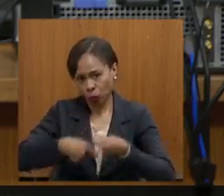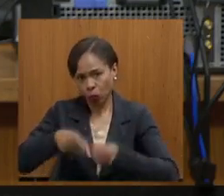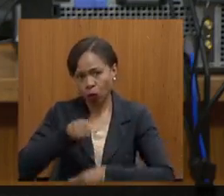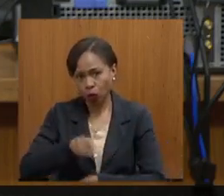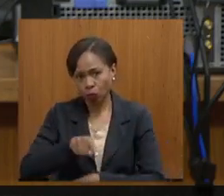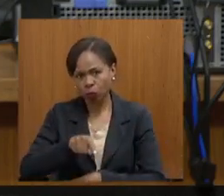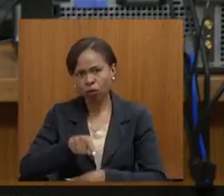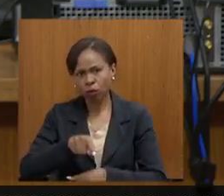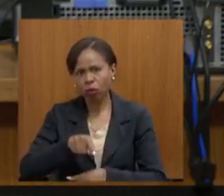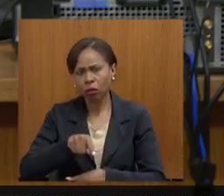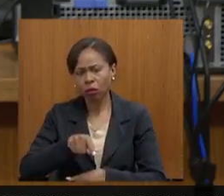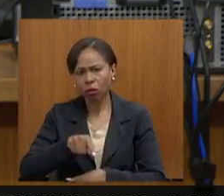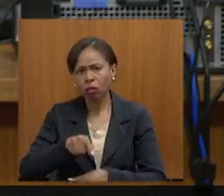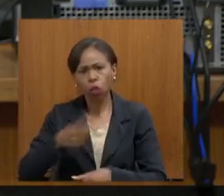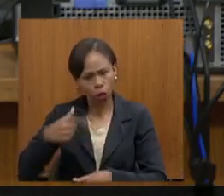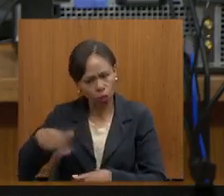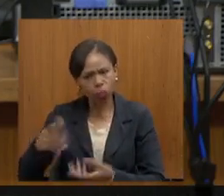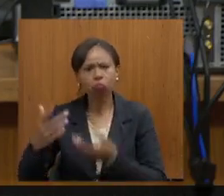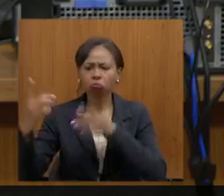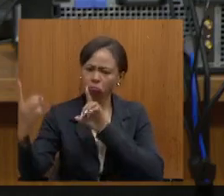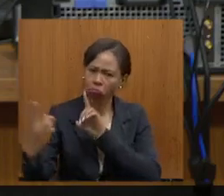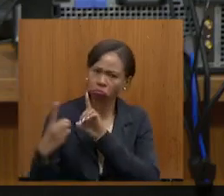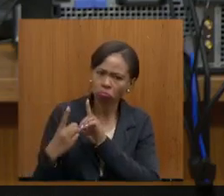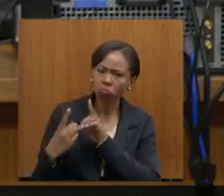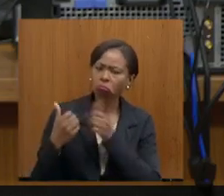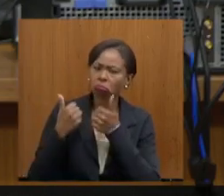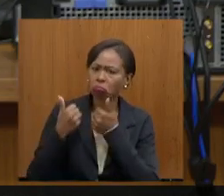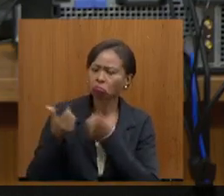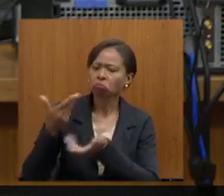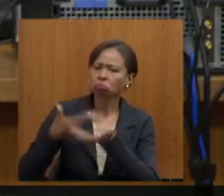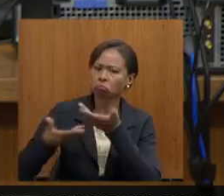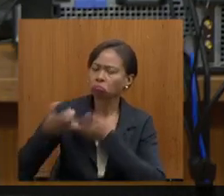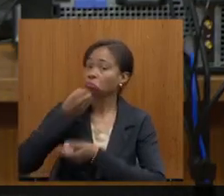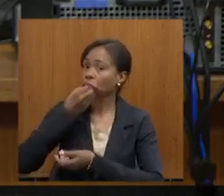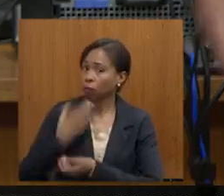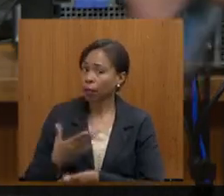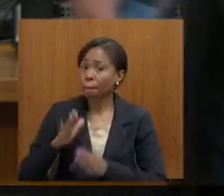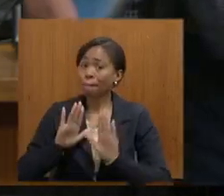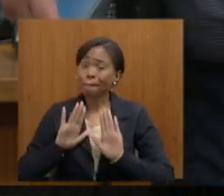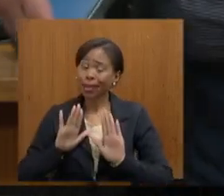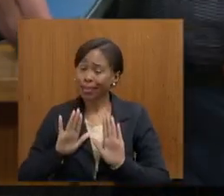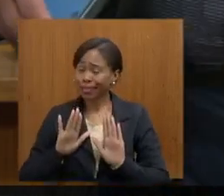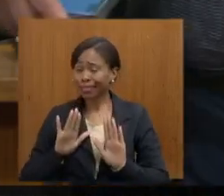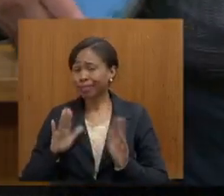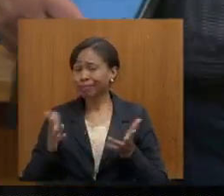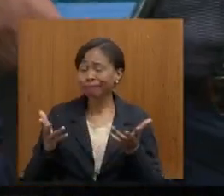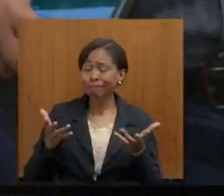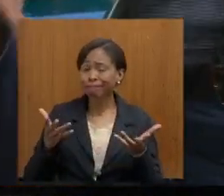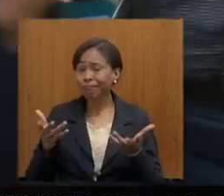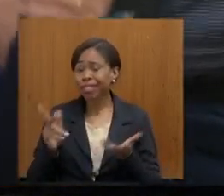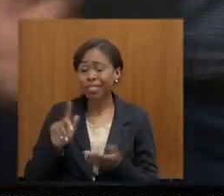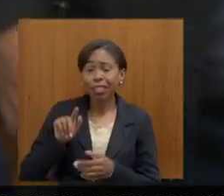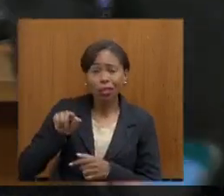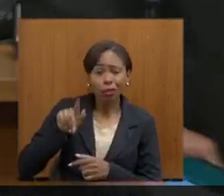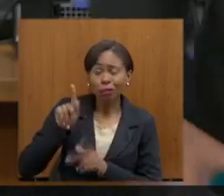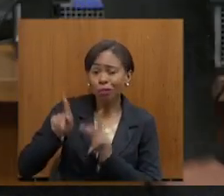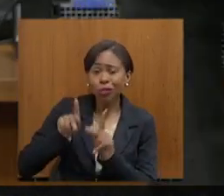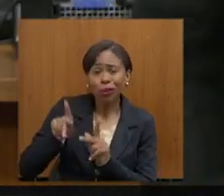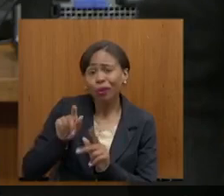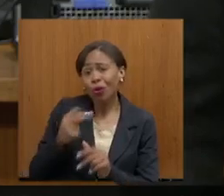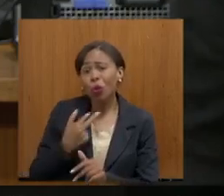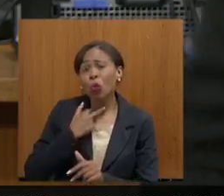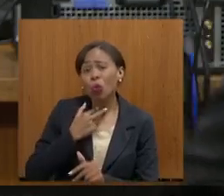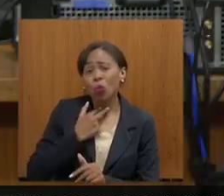bem atendido por todos todos muito bem atendido mas a verdade é que aí o pessoal também tá atendendo outro